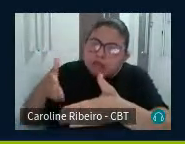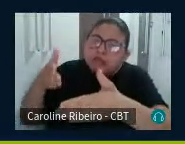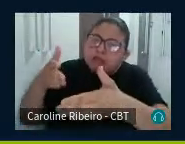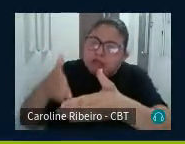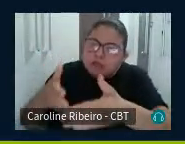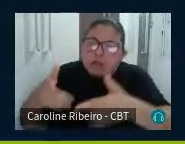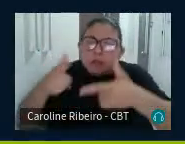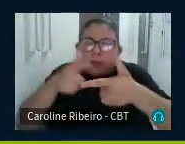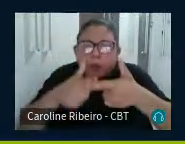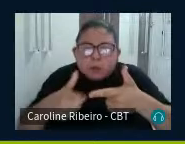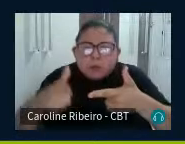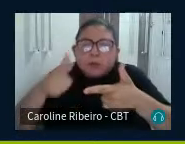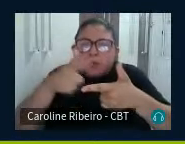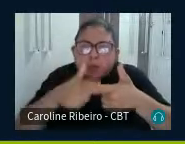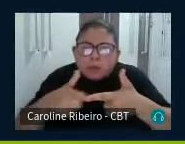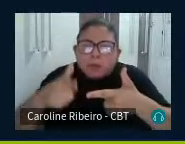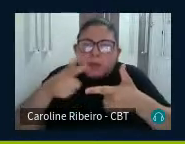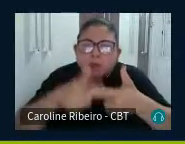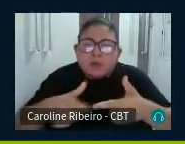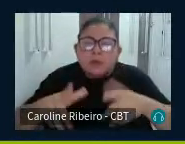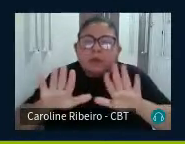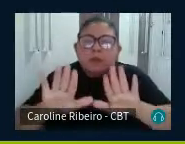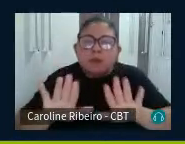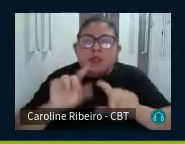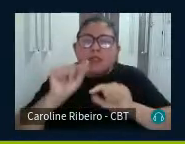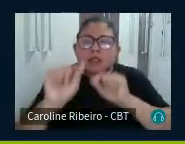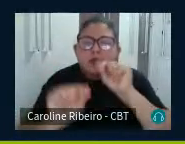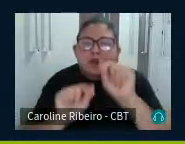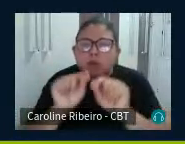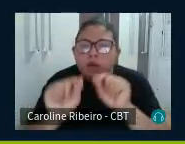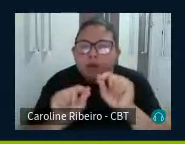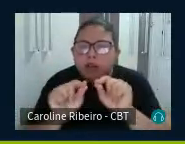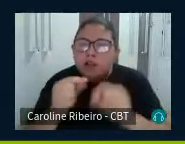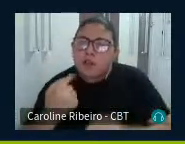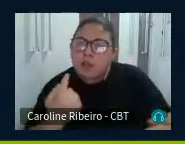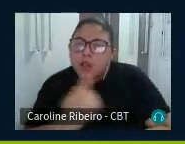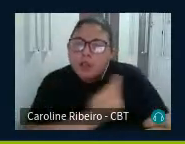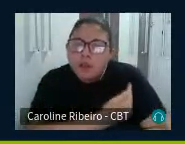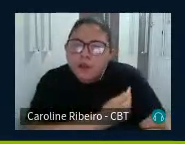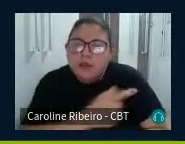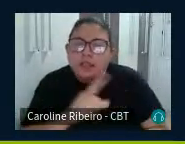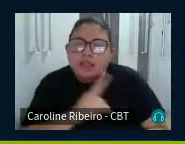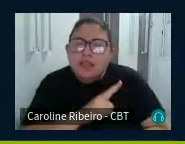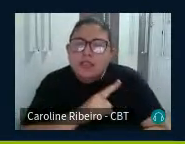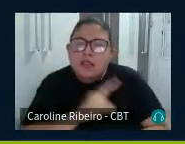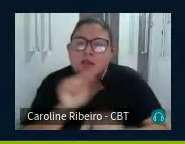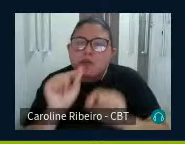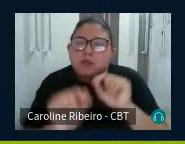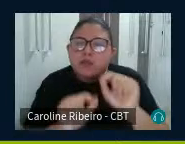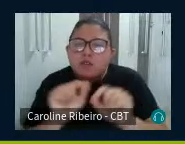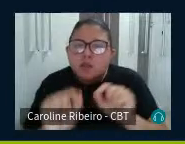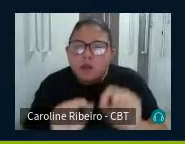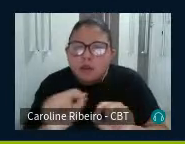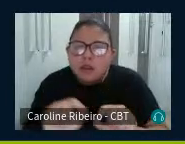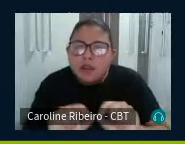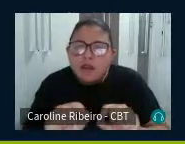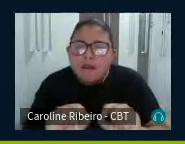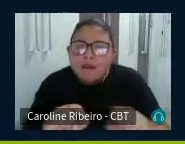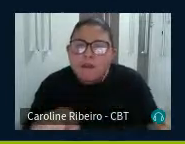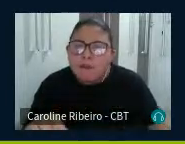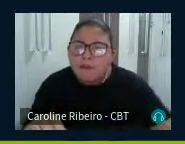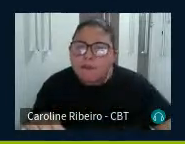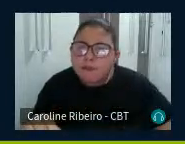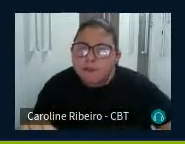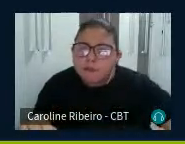enquanto história do campo de Cubatão, mas nós conseguimos superá-la. Então, essa não é a primeira pedra